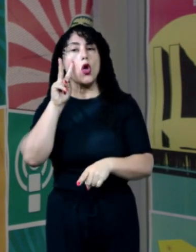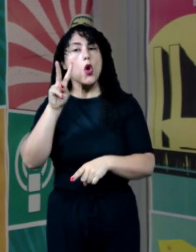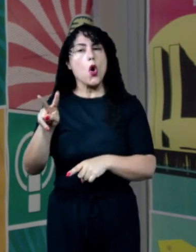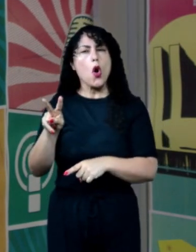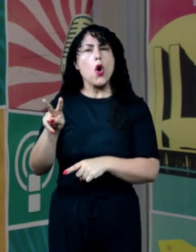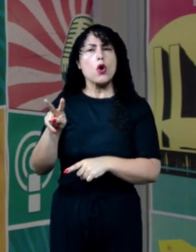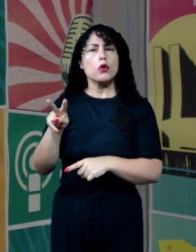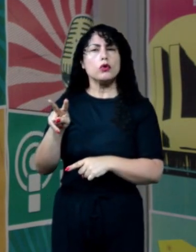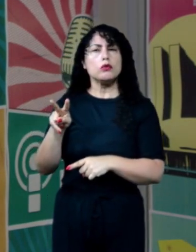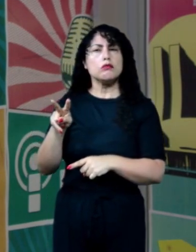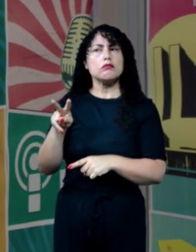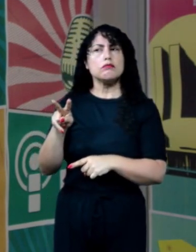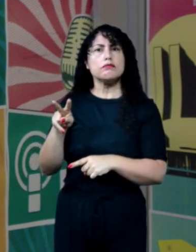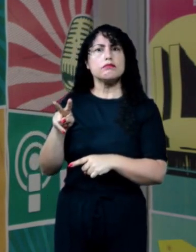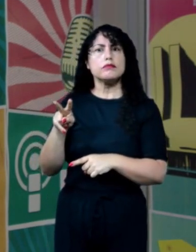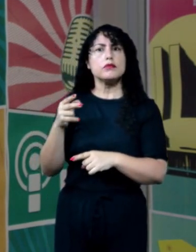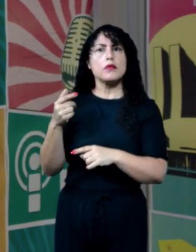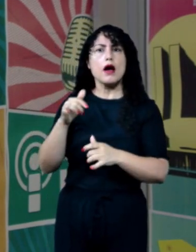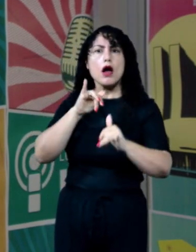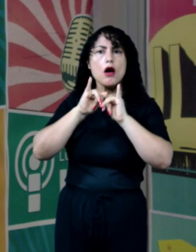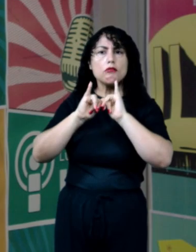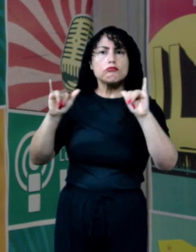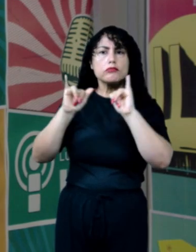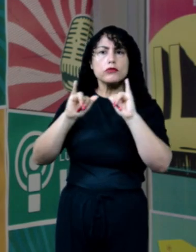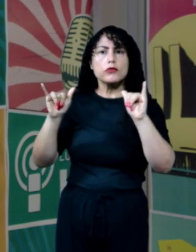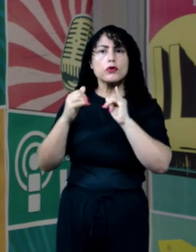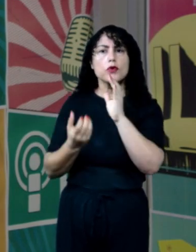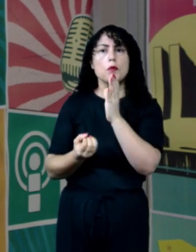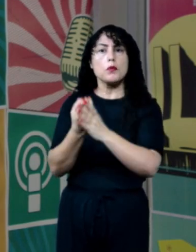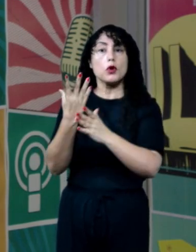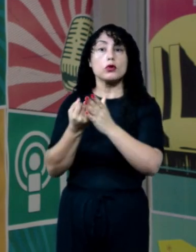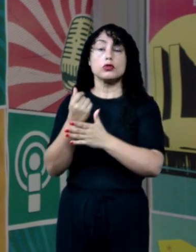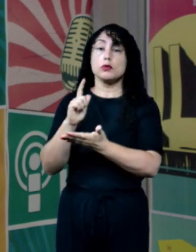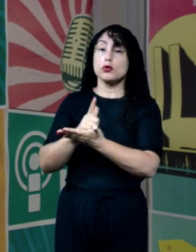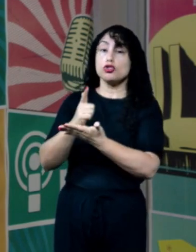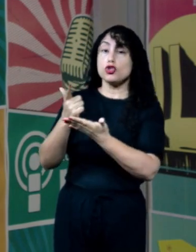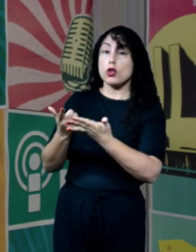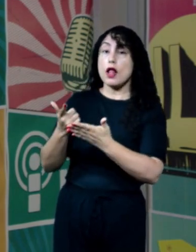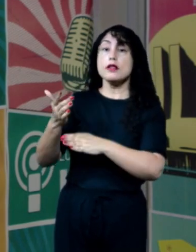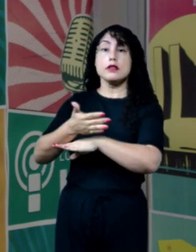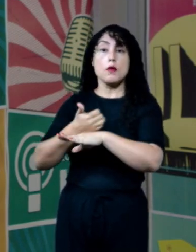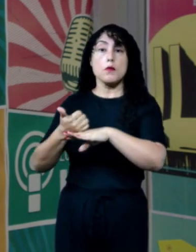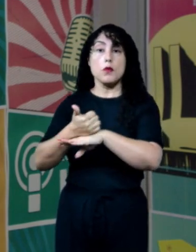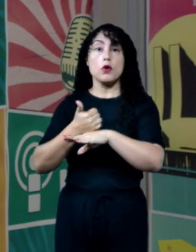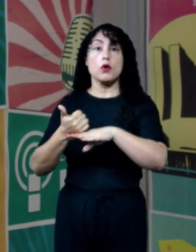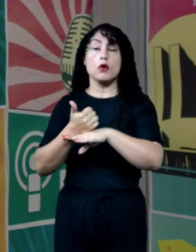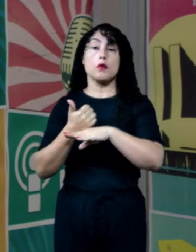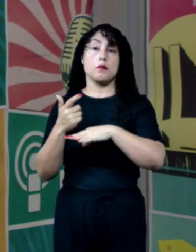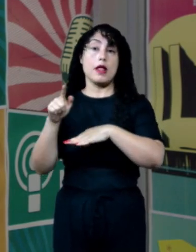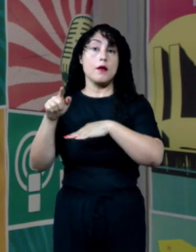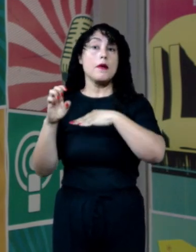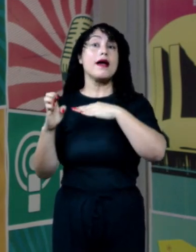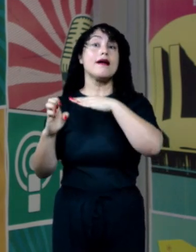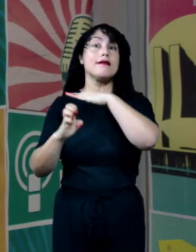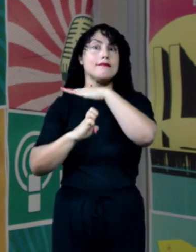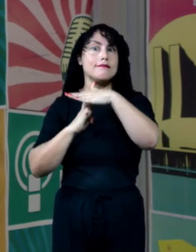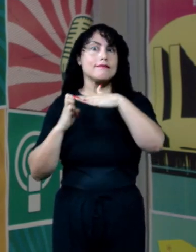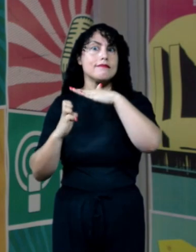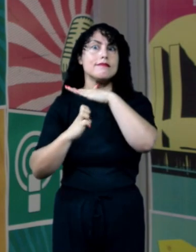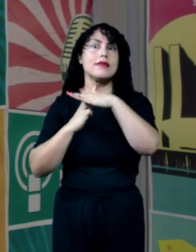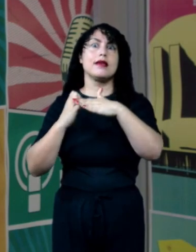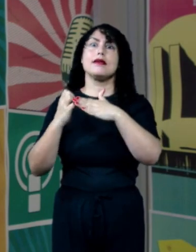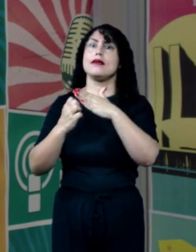notícia que foi produzida por jornalistas, por um órgão de imprensa respeitado,